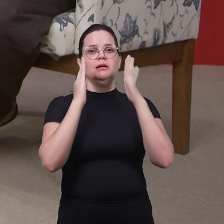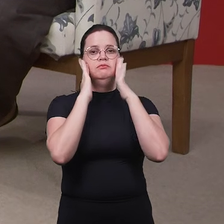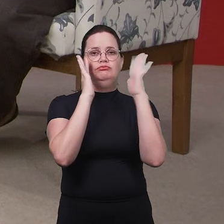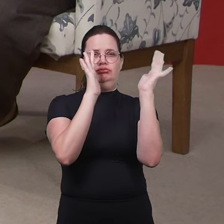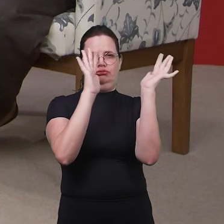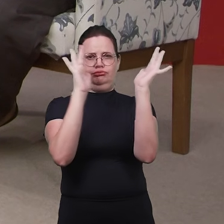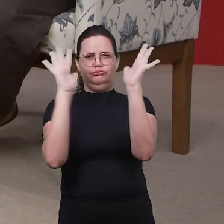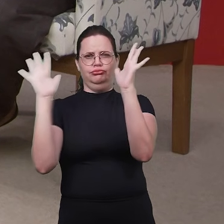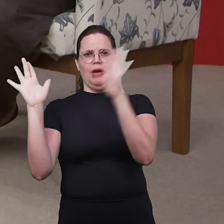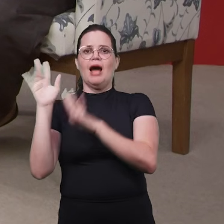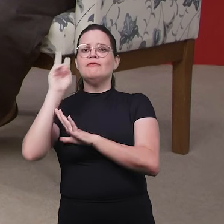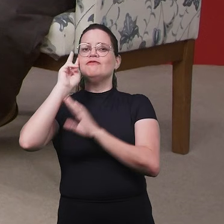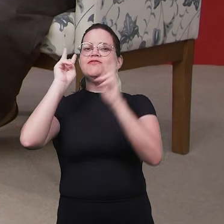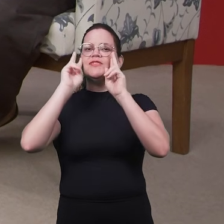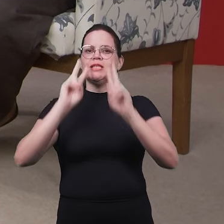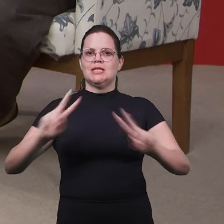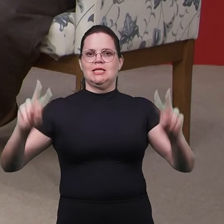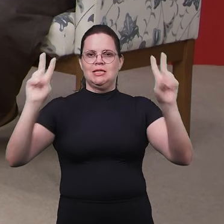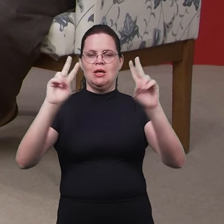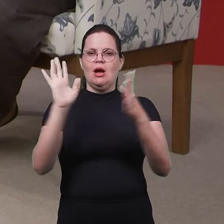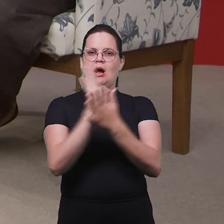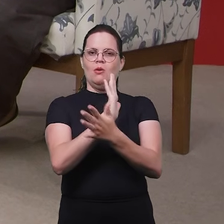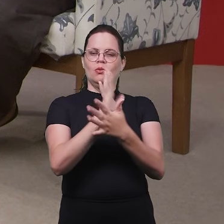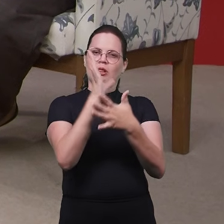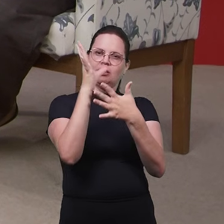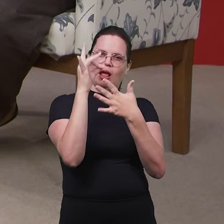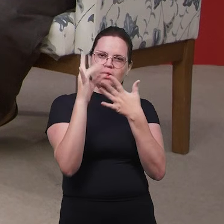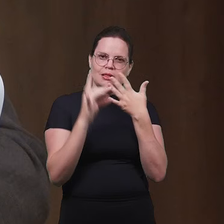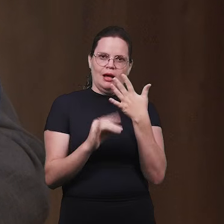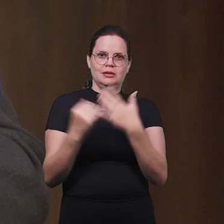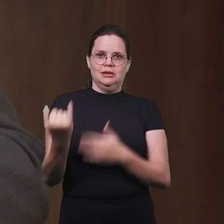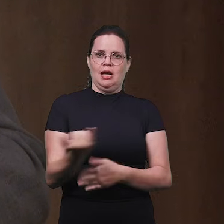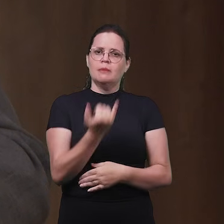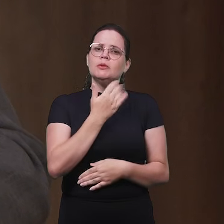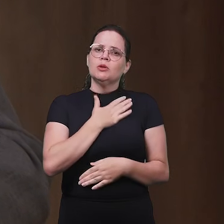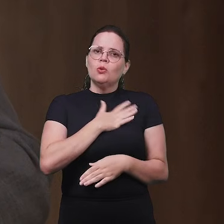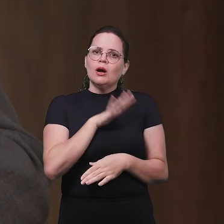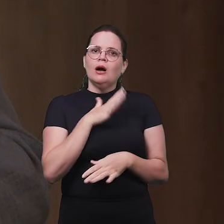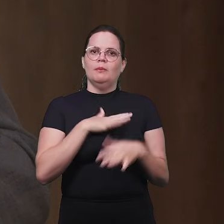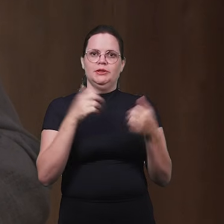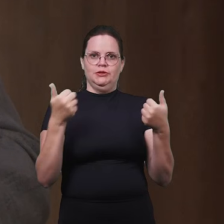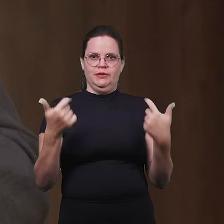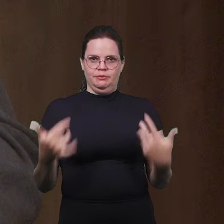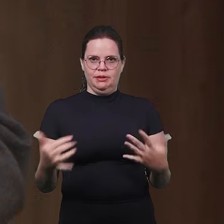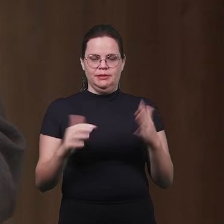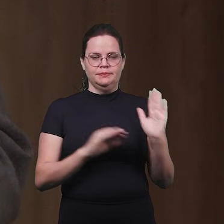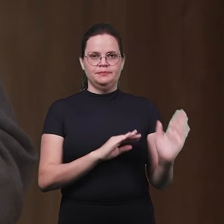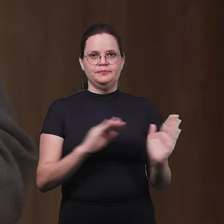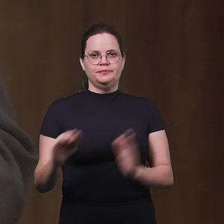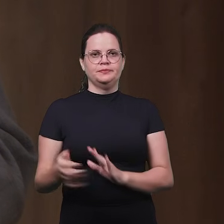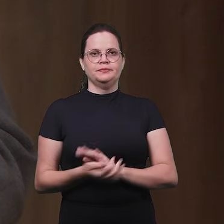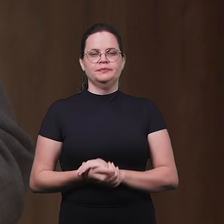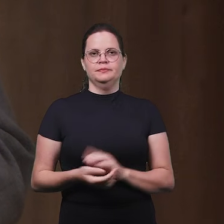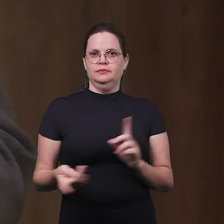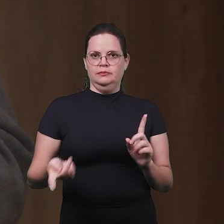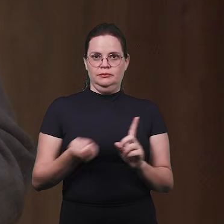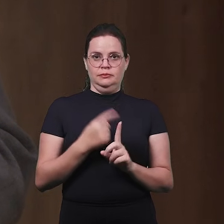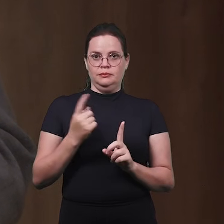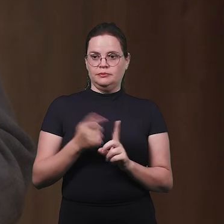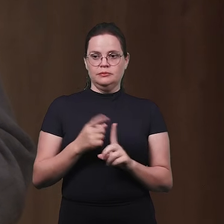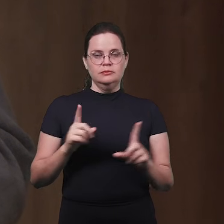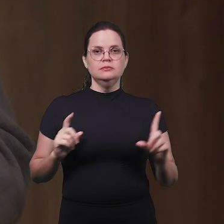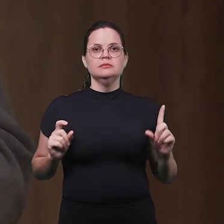Para facilitar o entendimento, alguns detalhes que são importantes, não é? O primeiro